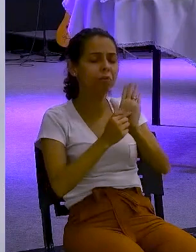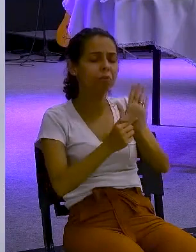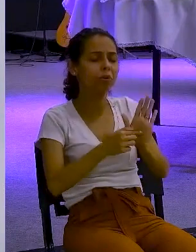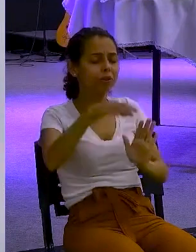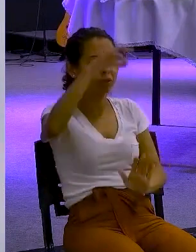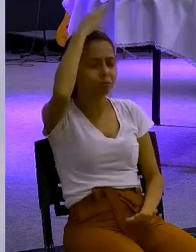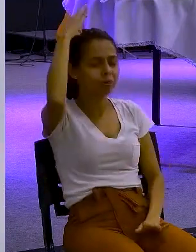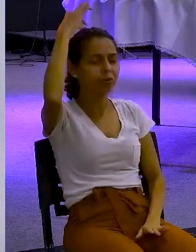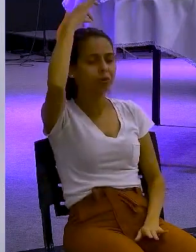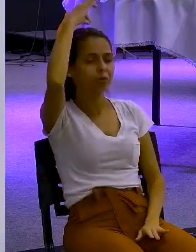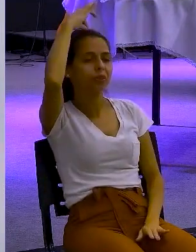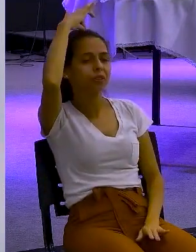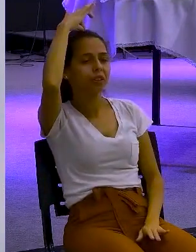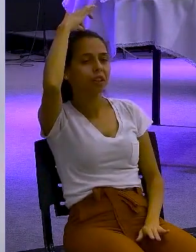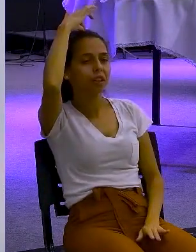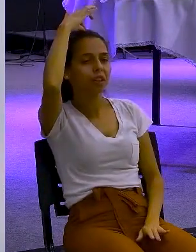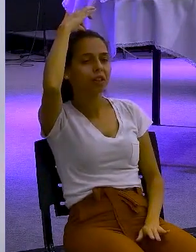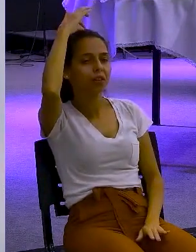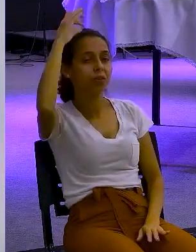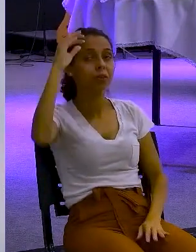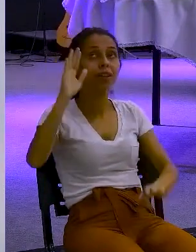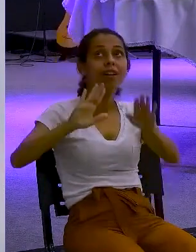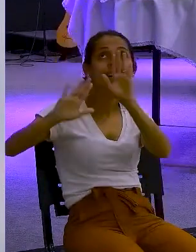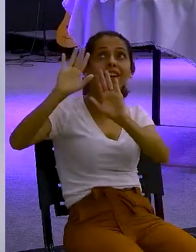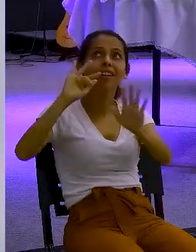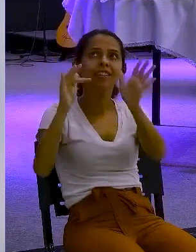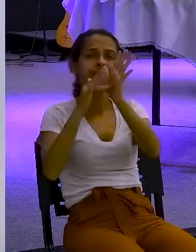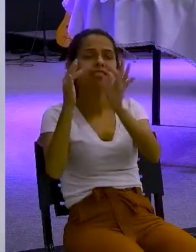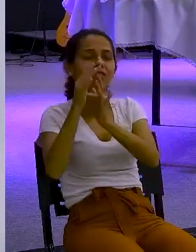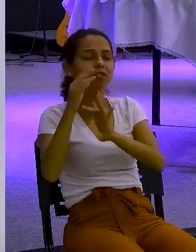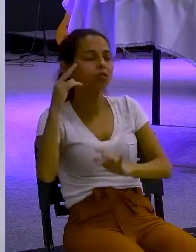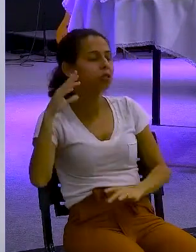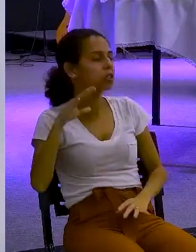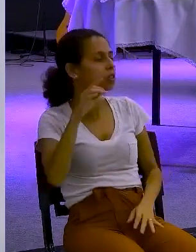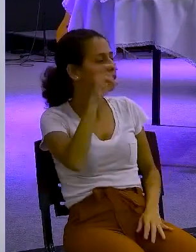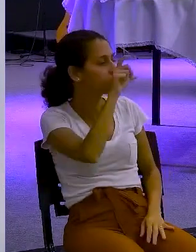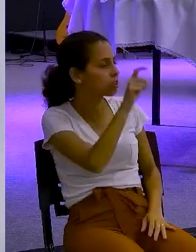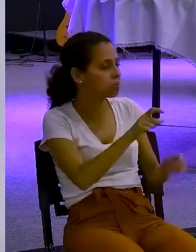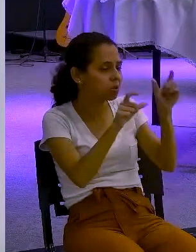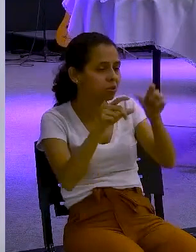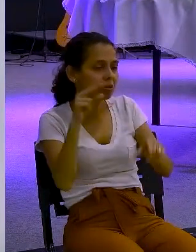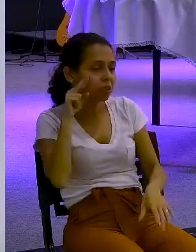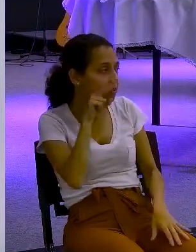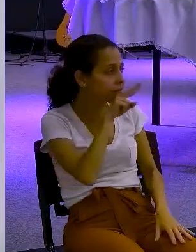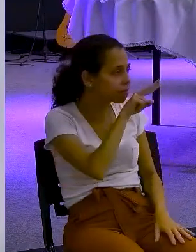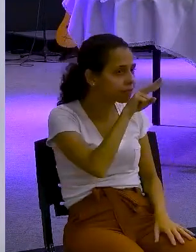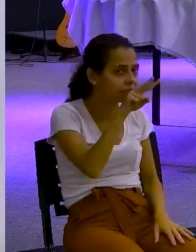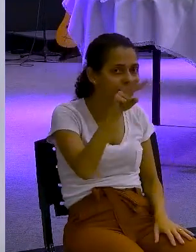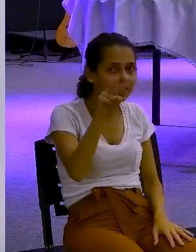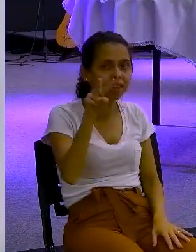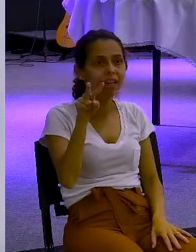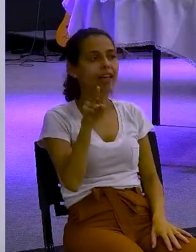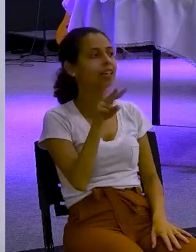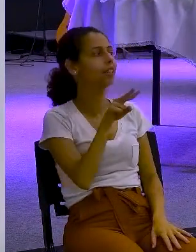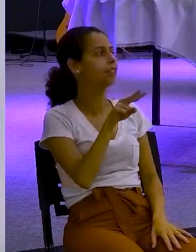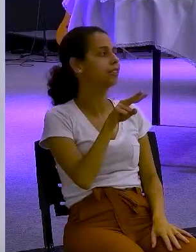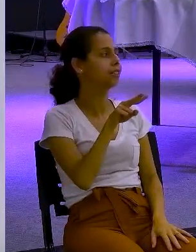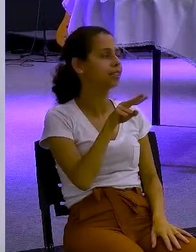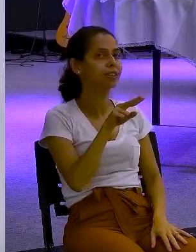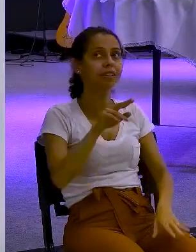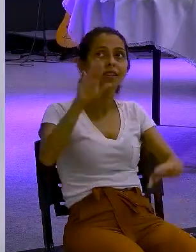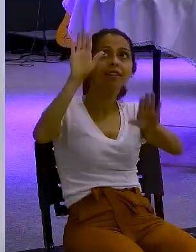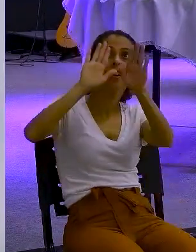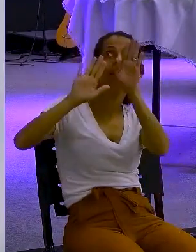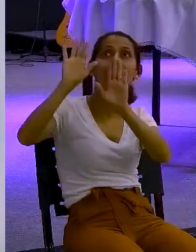Jesus pode ser notada pelos outros, eles enxergam Jesus em nós, quando estamos cheios de Jesus e quando Jesus está presente em nossas vidas. A presença de